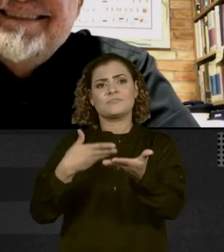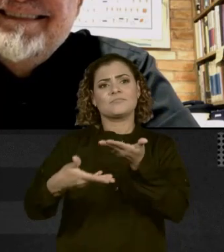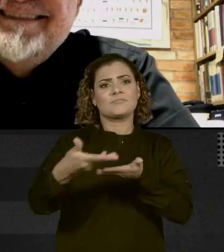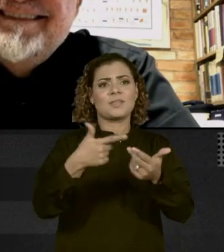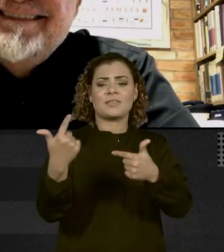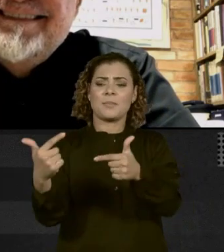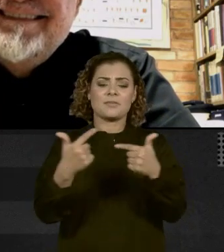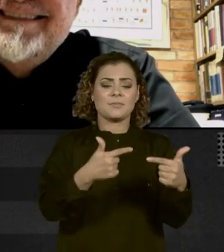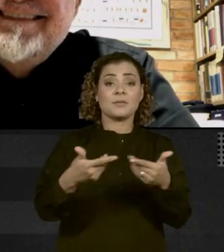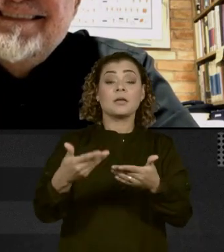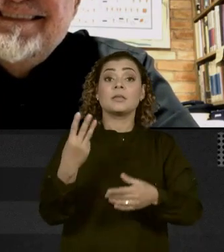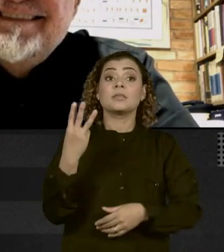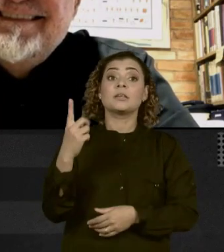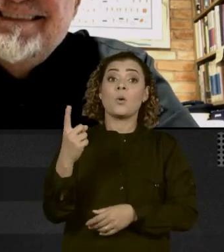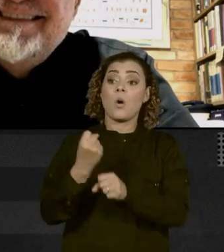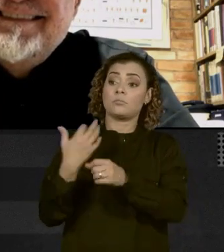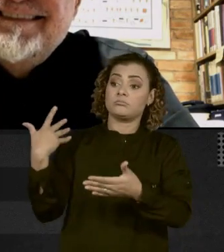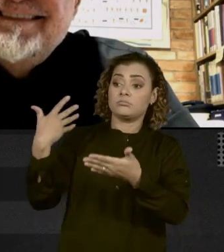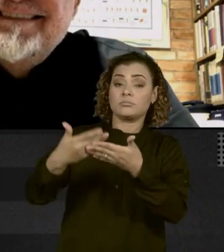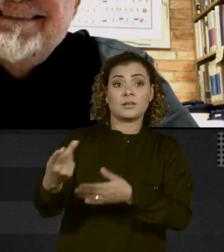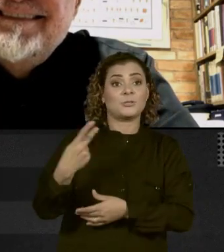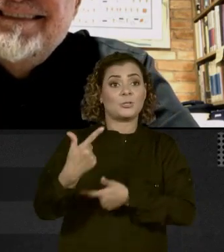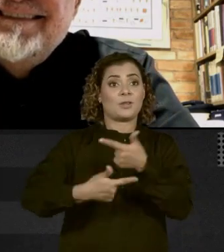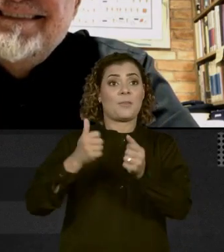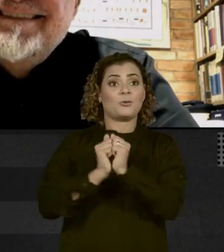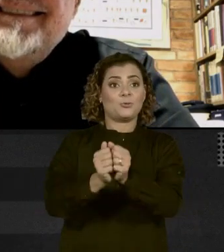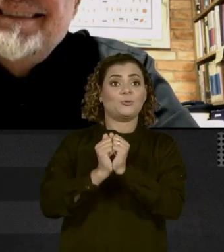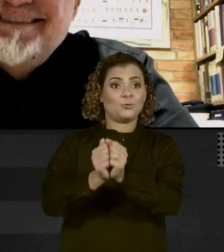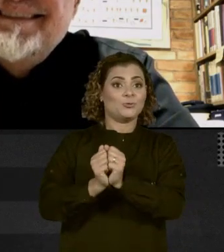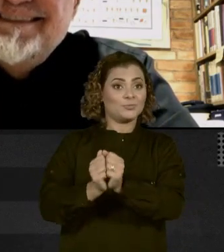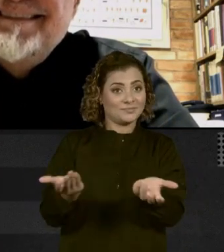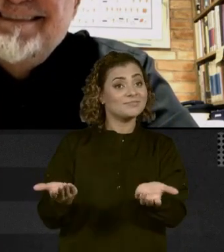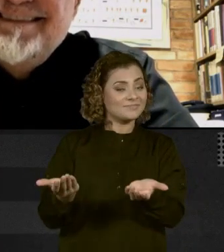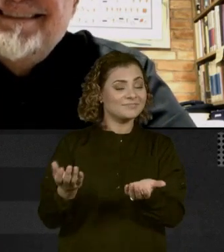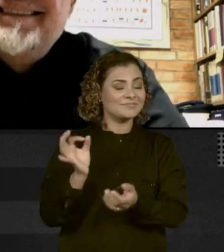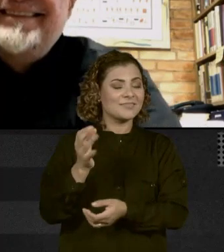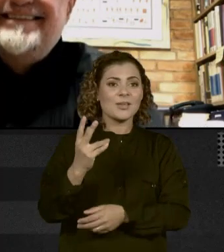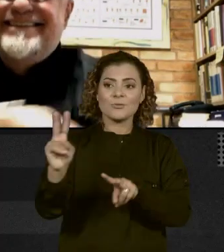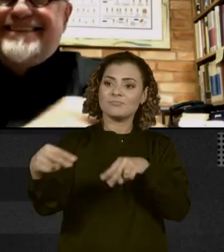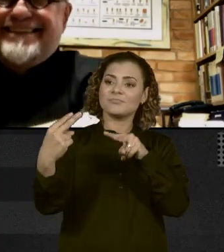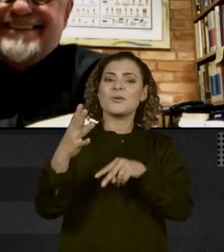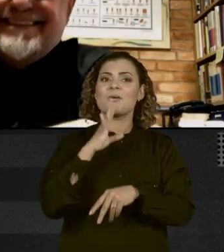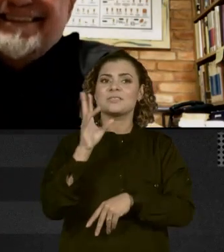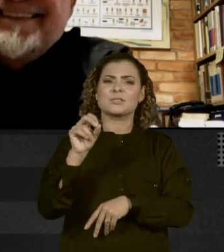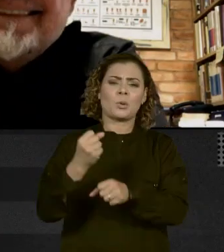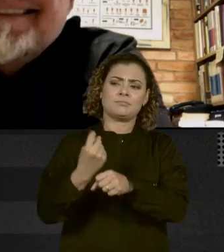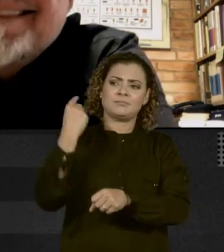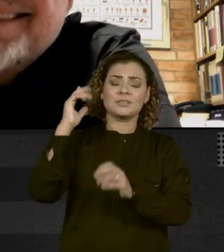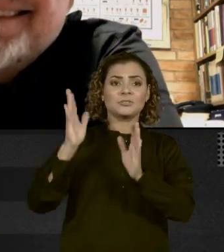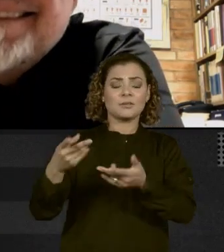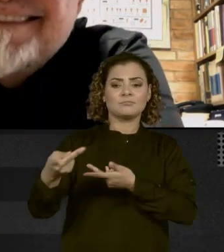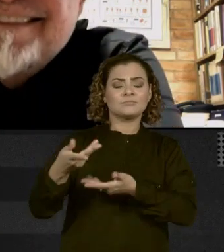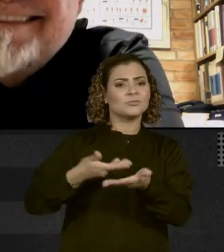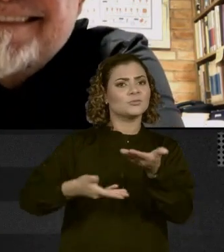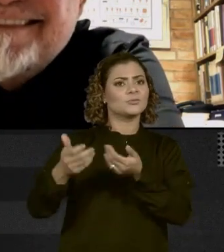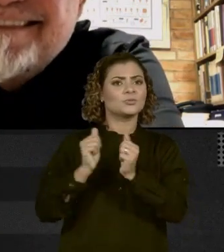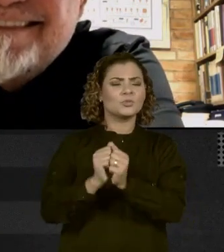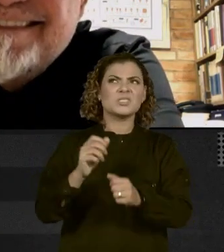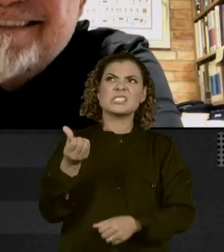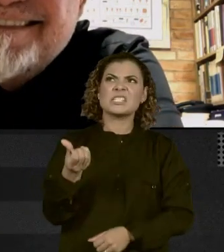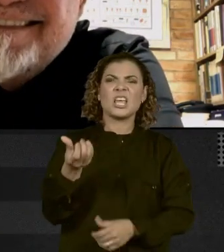as pessoas podem não saber, mas a gente já se conhece há mais de 50 anos. Pelo menos vendo